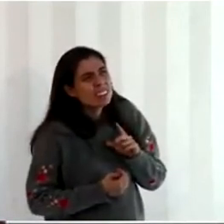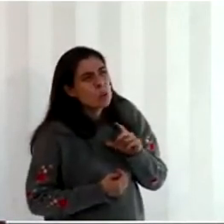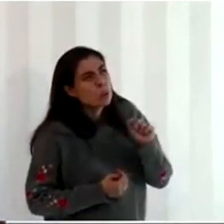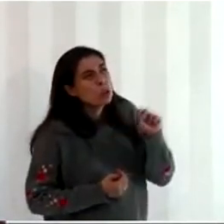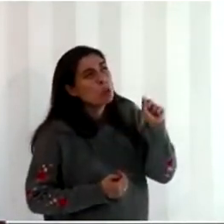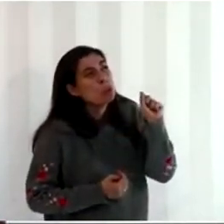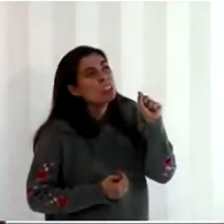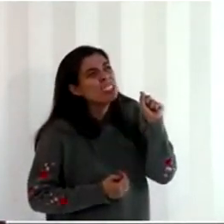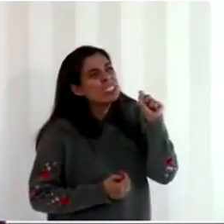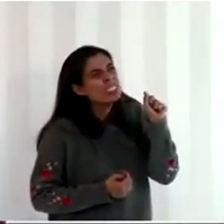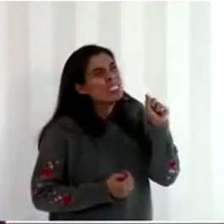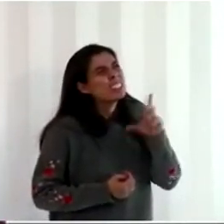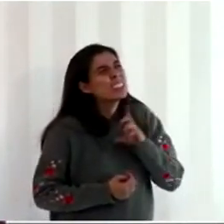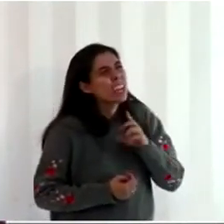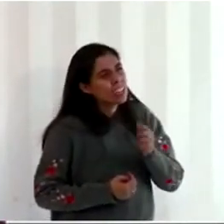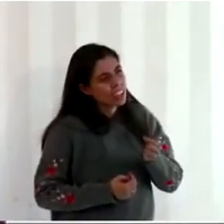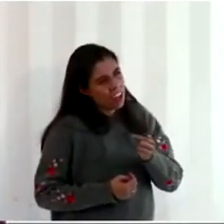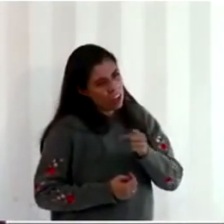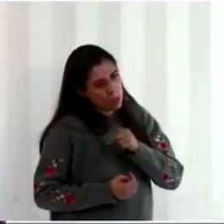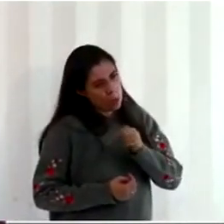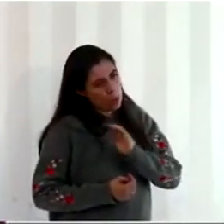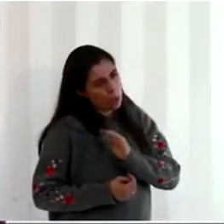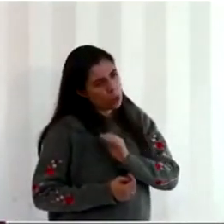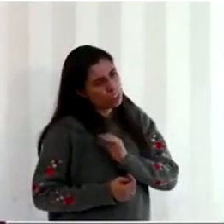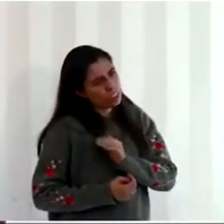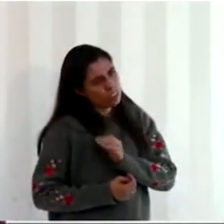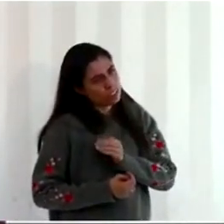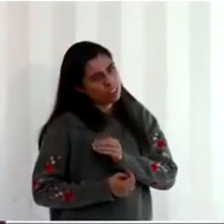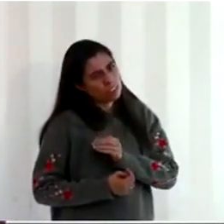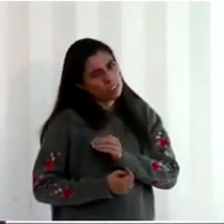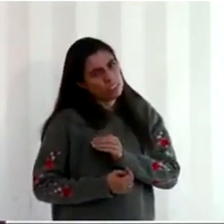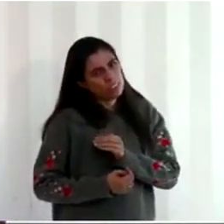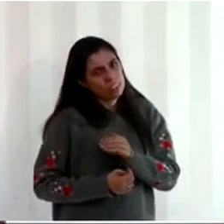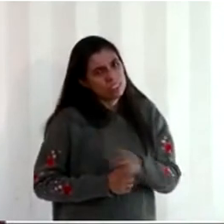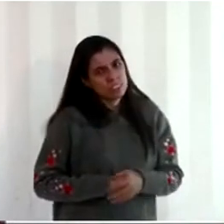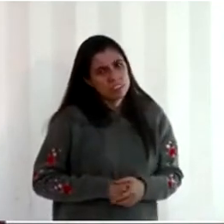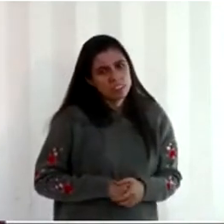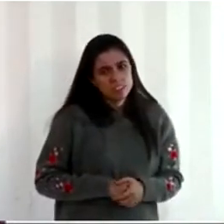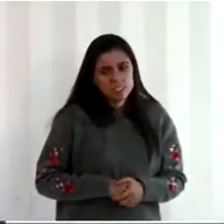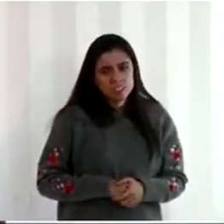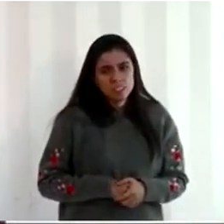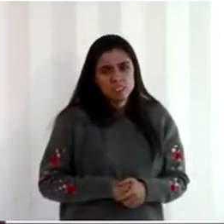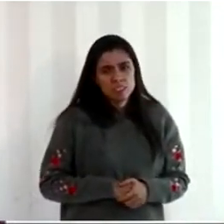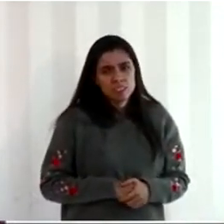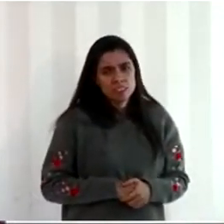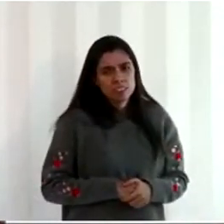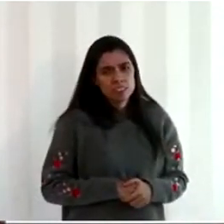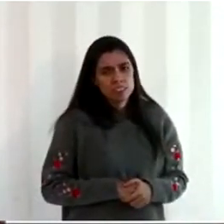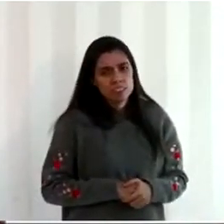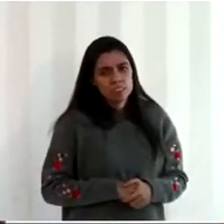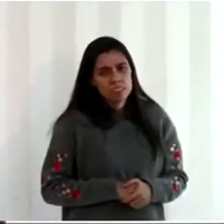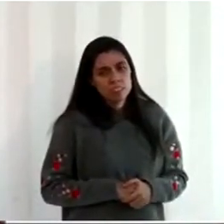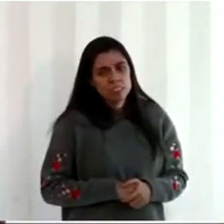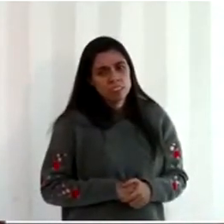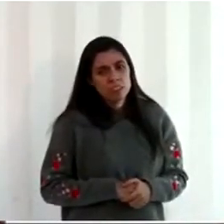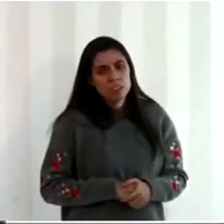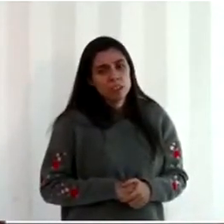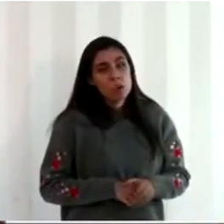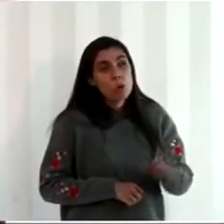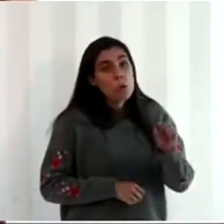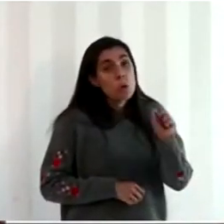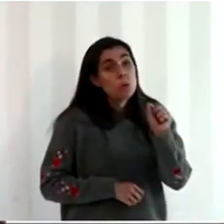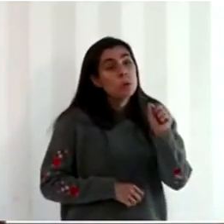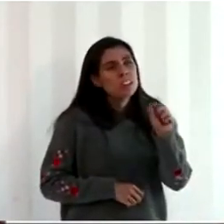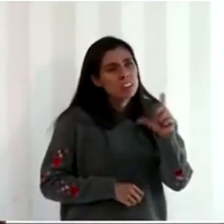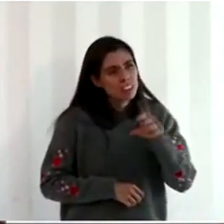ocultas. Sabe quando você vai racionalizando e você vai achando que não é pecado? Que isso, não é pecado não. Deixa Deus falar para você se é pecado ou não